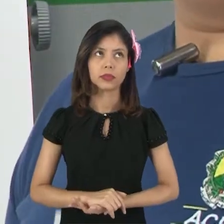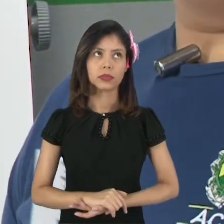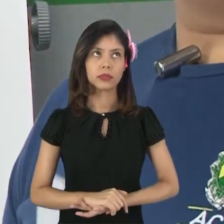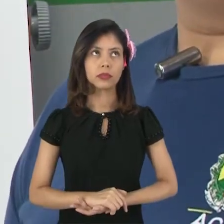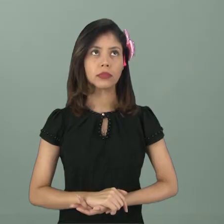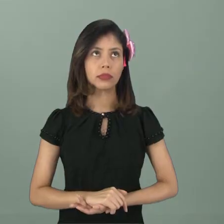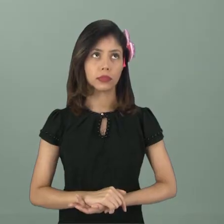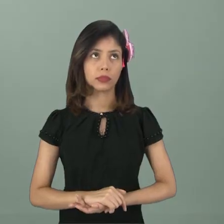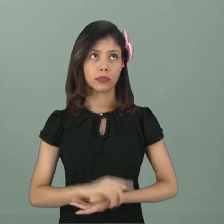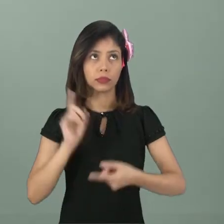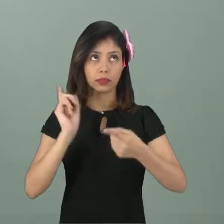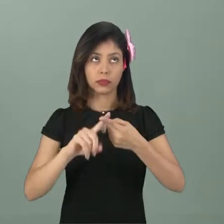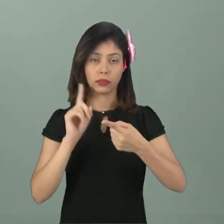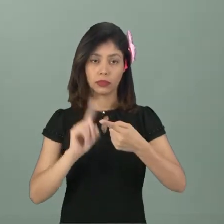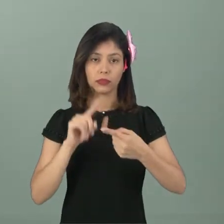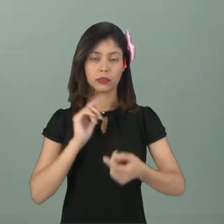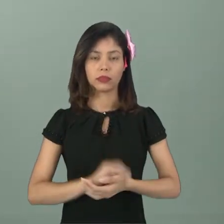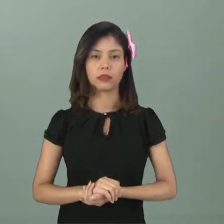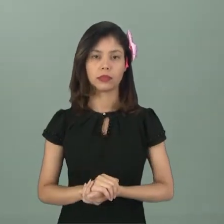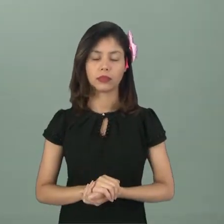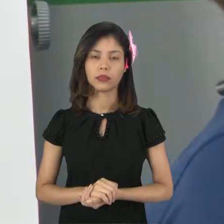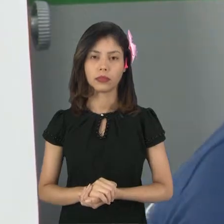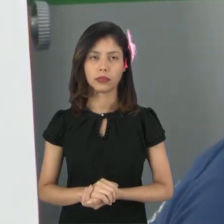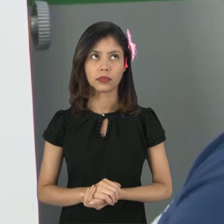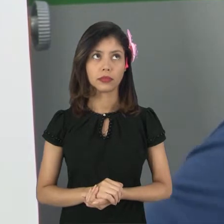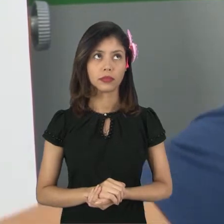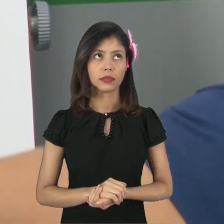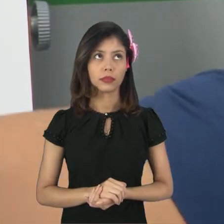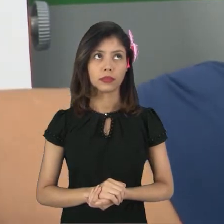Vamos começar com a nossa primeira pergunta.